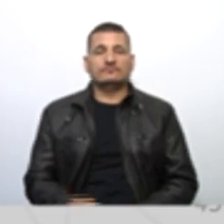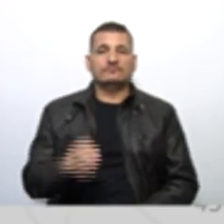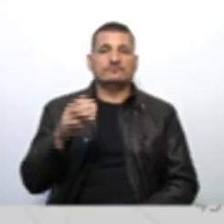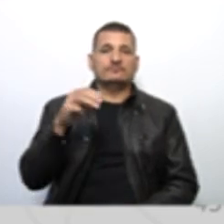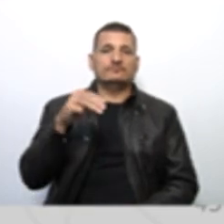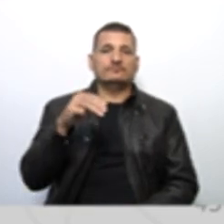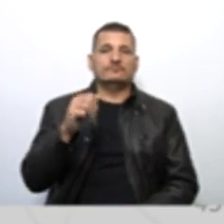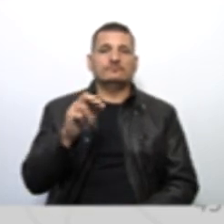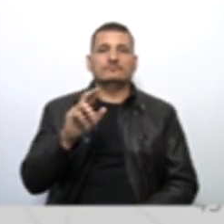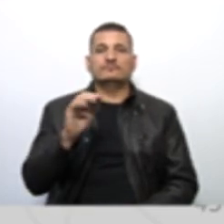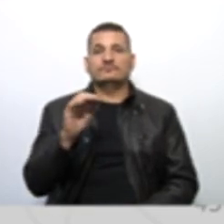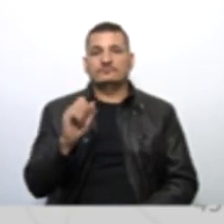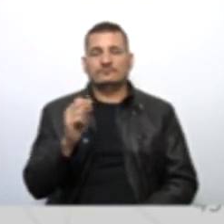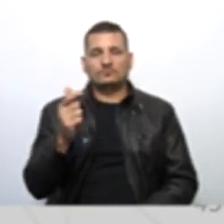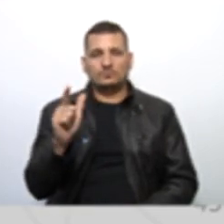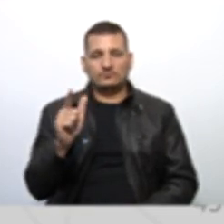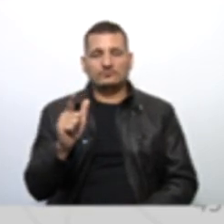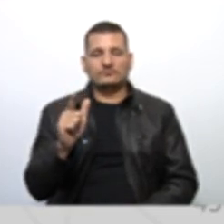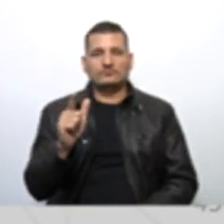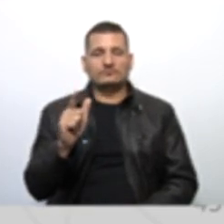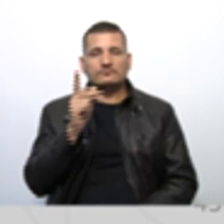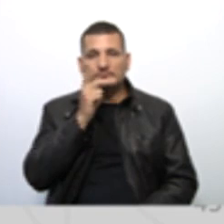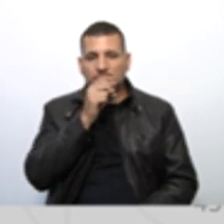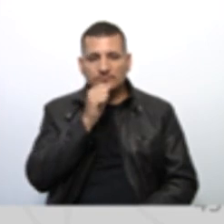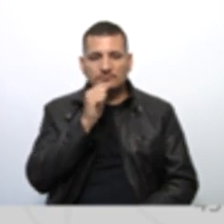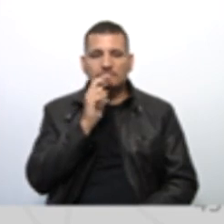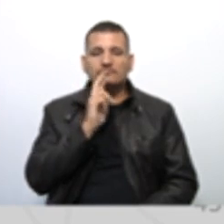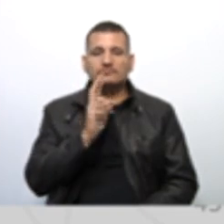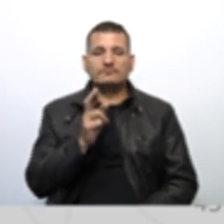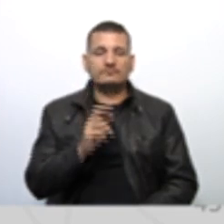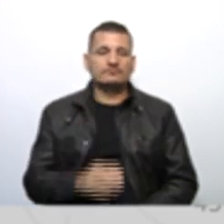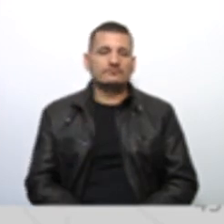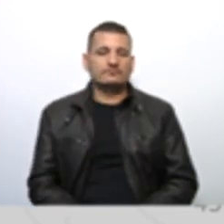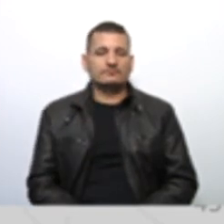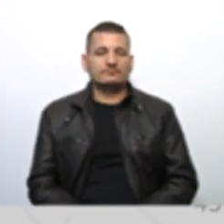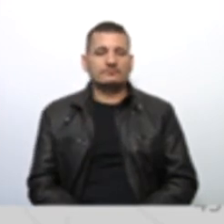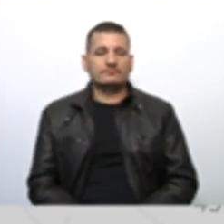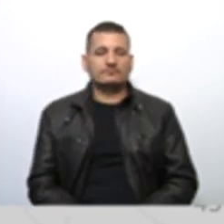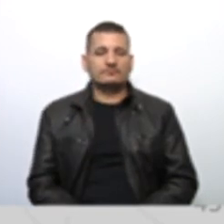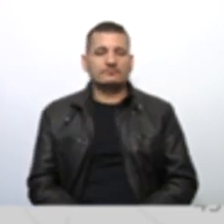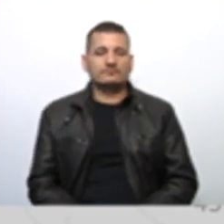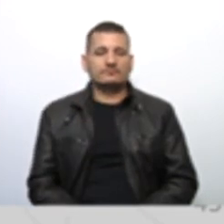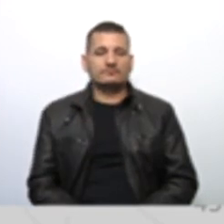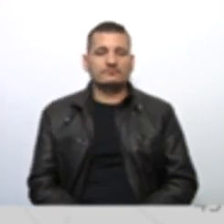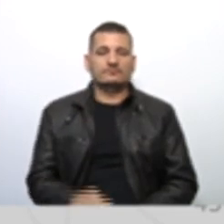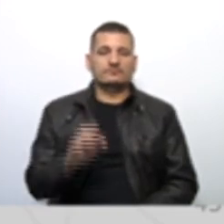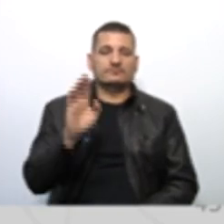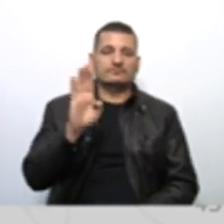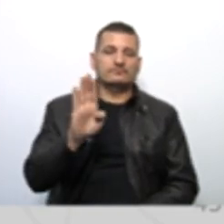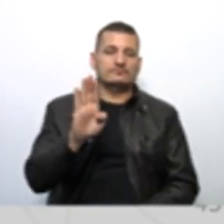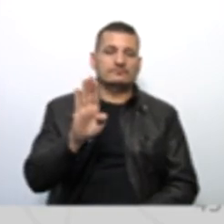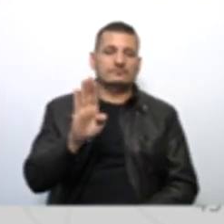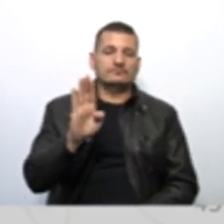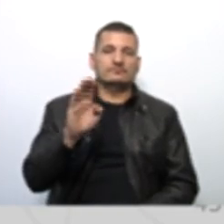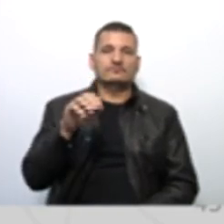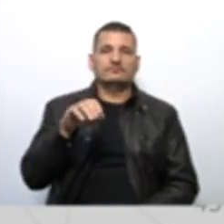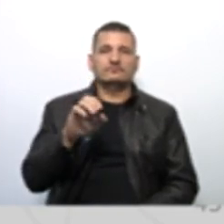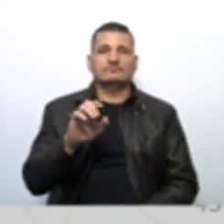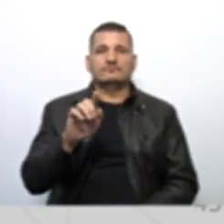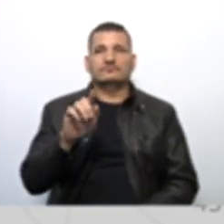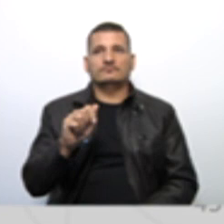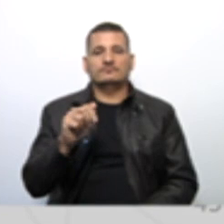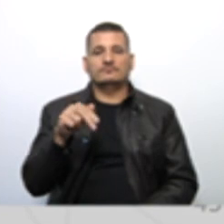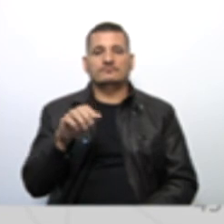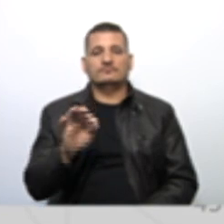do Polo Zona Norte, ele disse que é a alternativa B, Meganet.